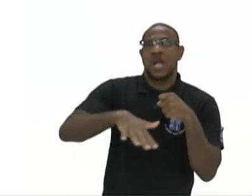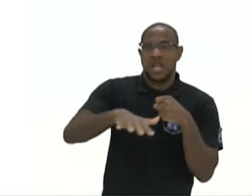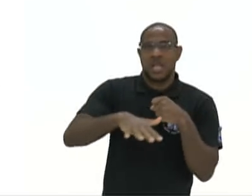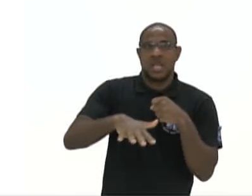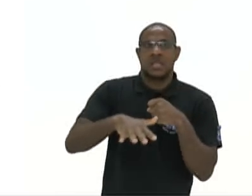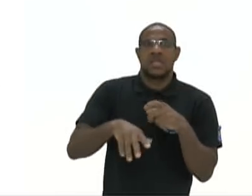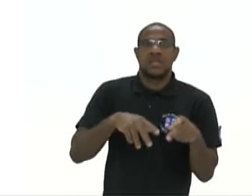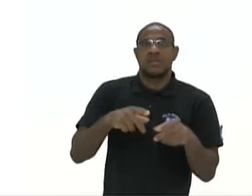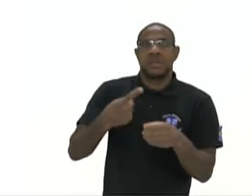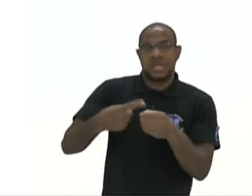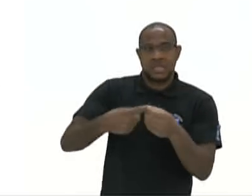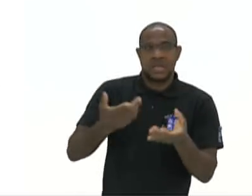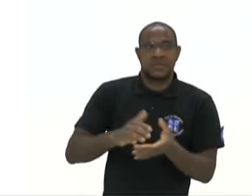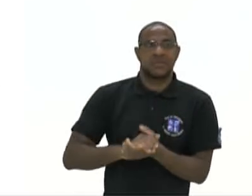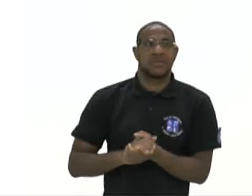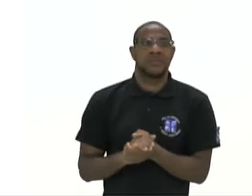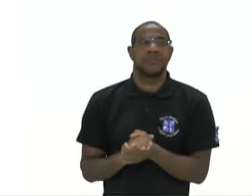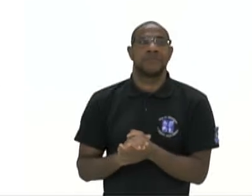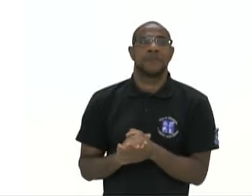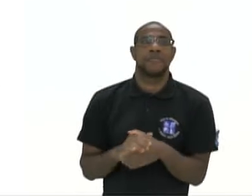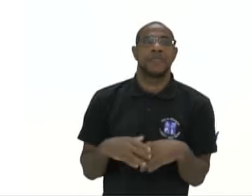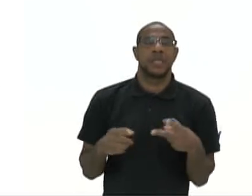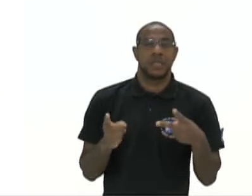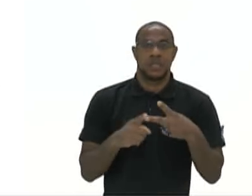efetivo. Segundo,